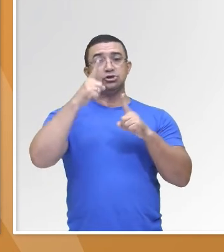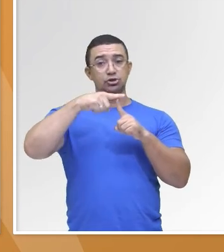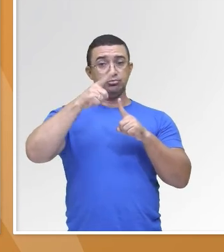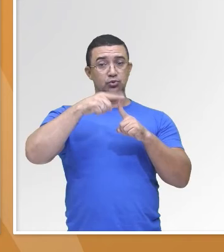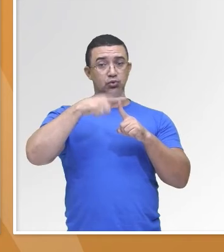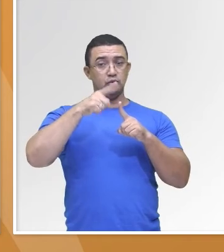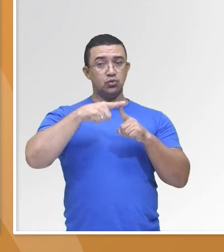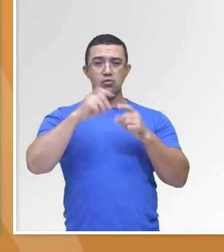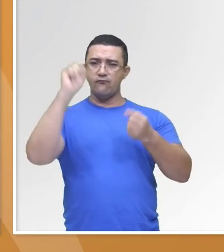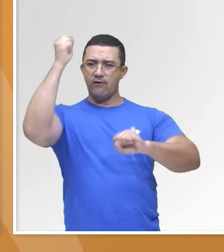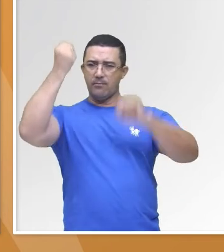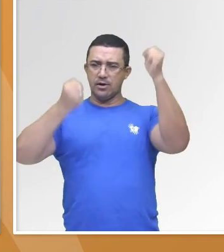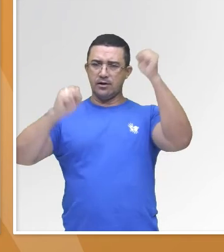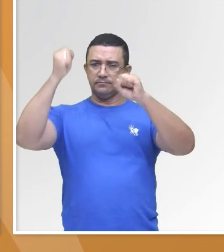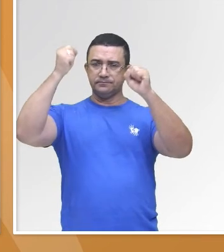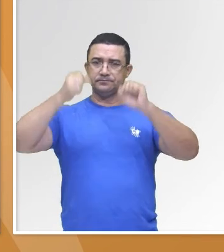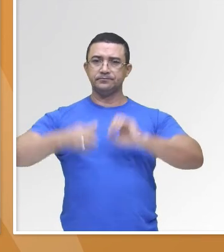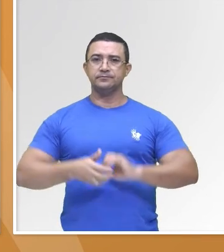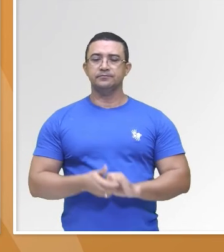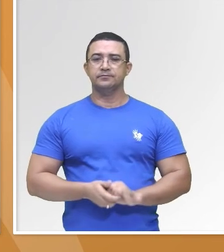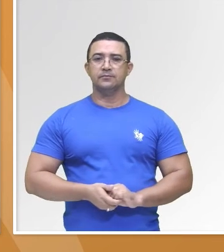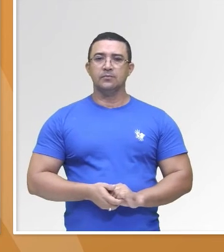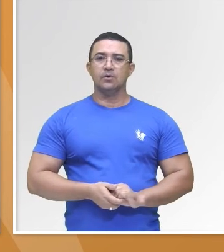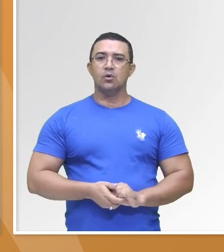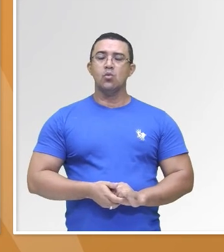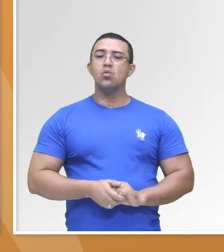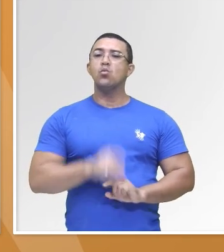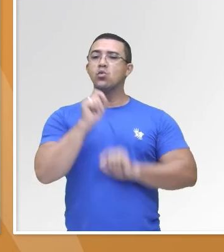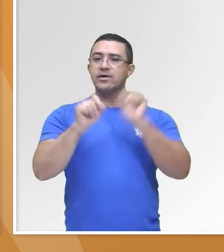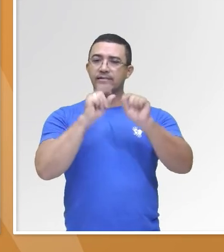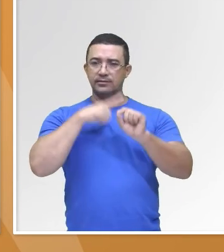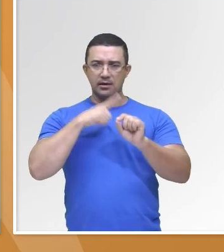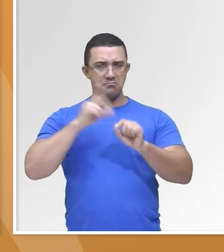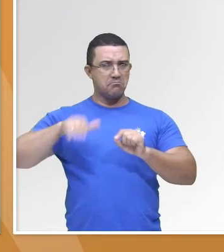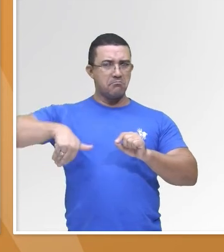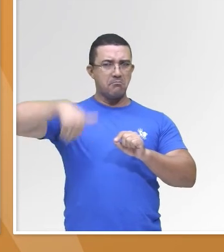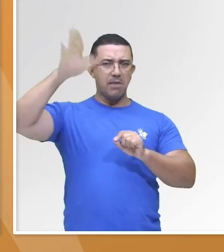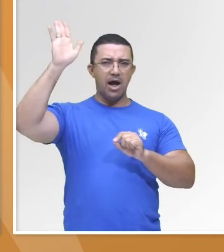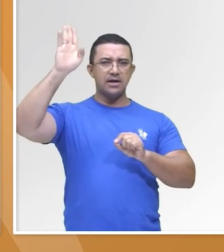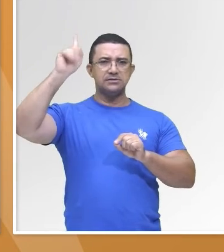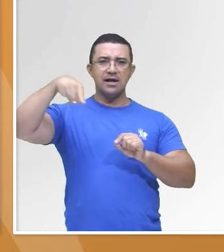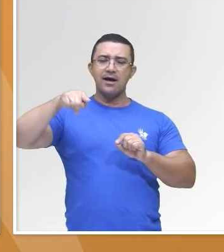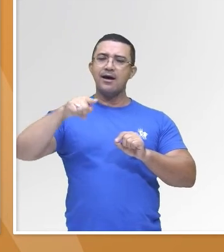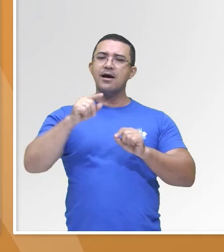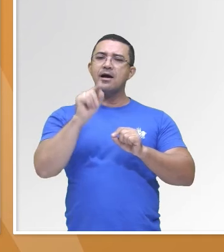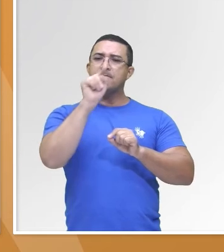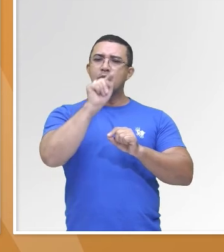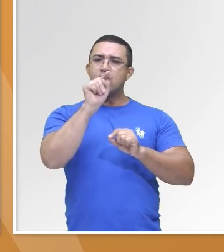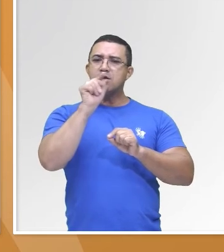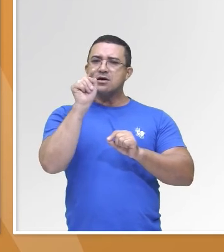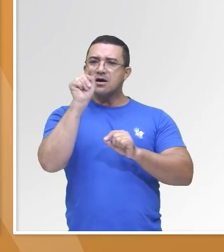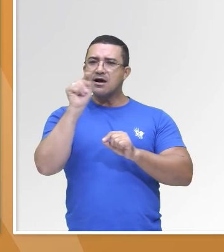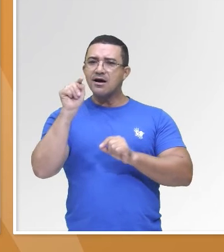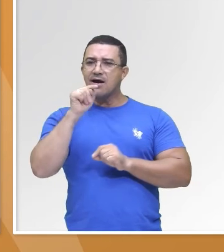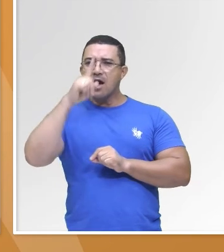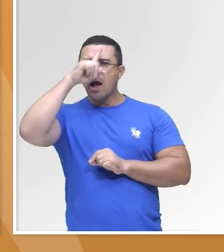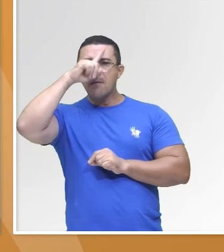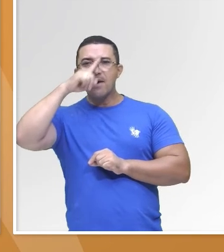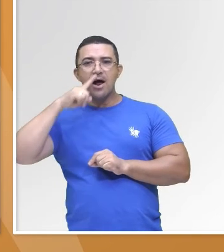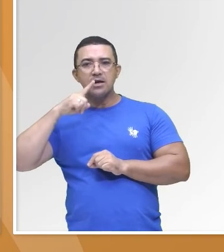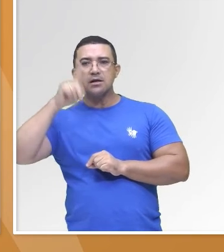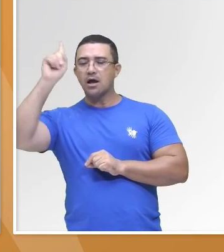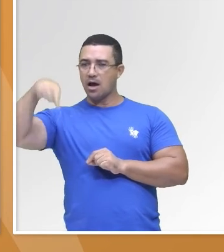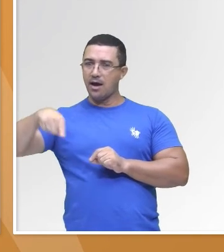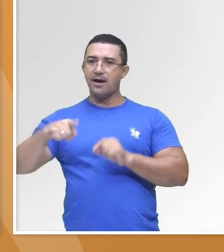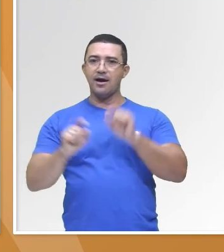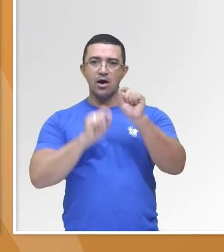indústria, tá? Na verdade, o que está predominando bastante aí, né, são as bolinhas amarelas, que são as indústrias